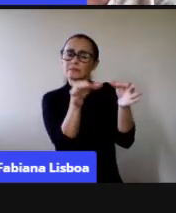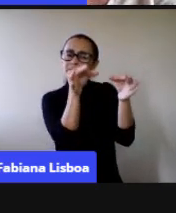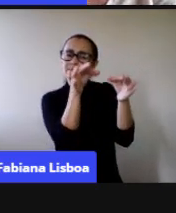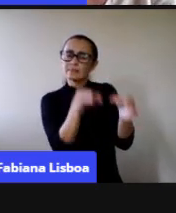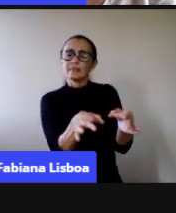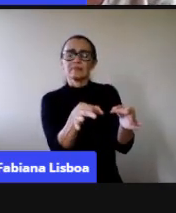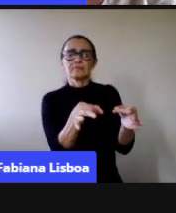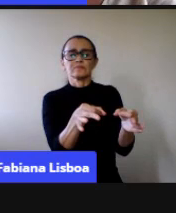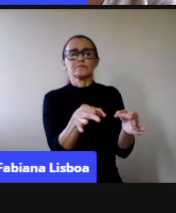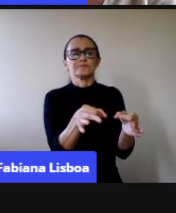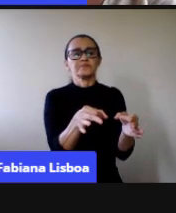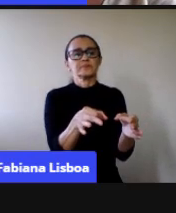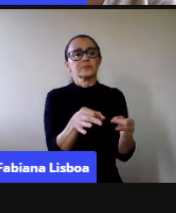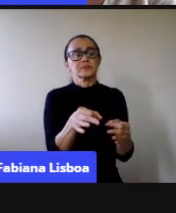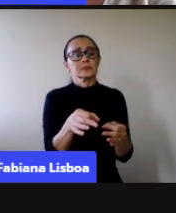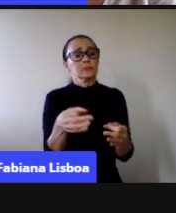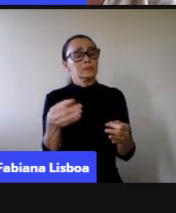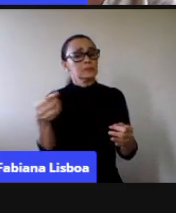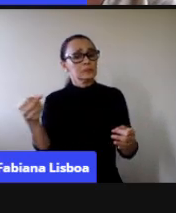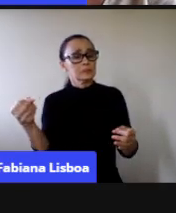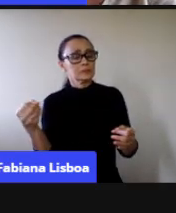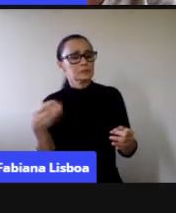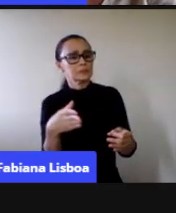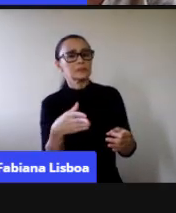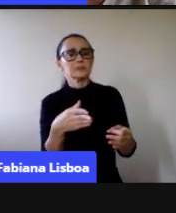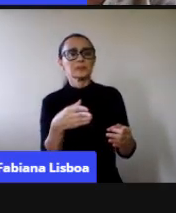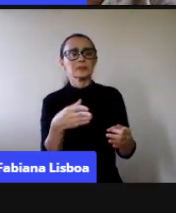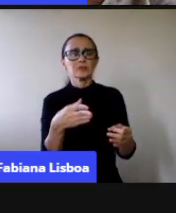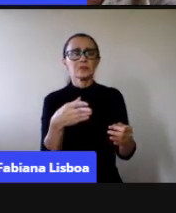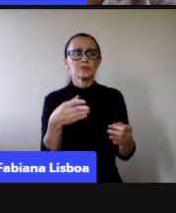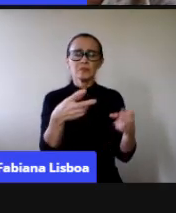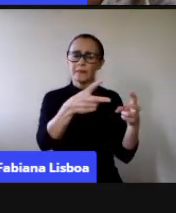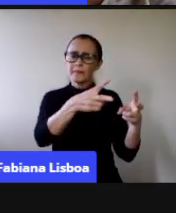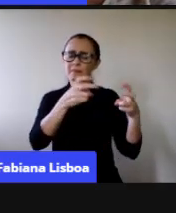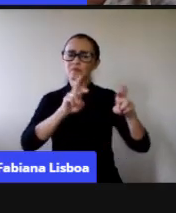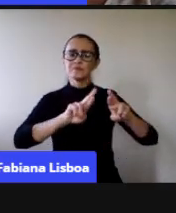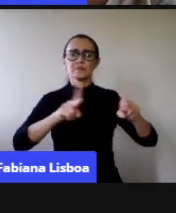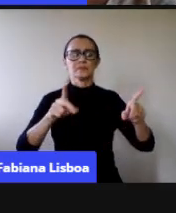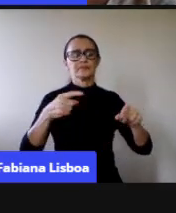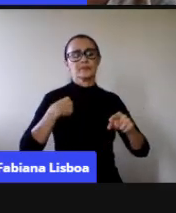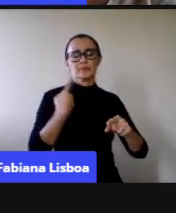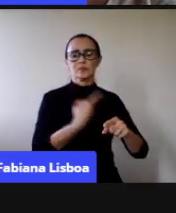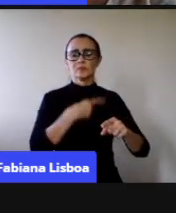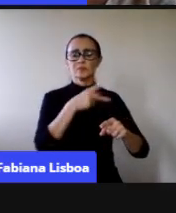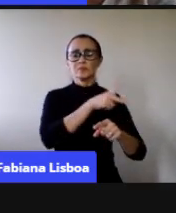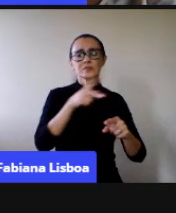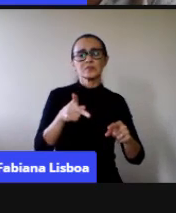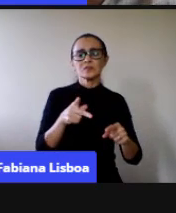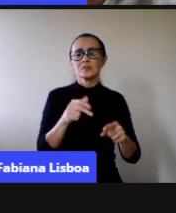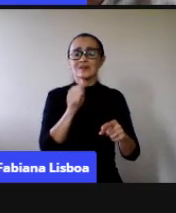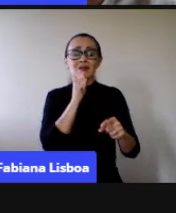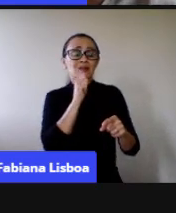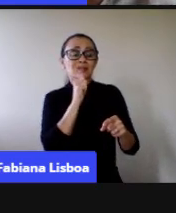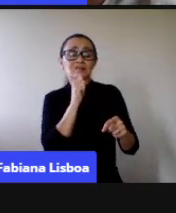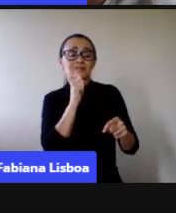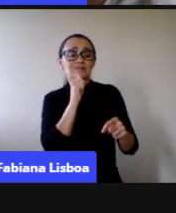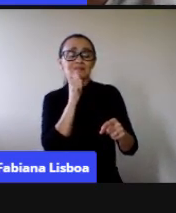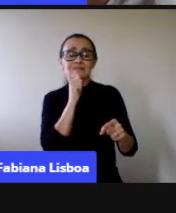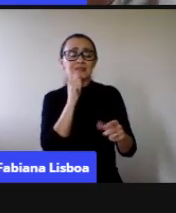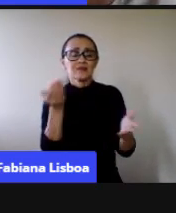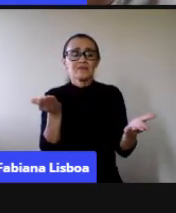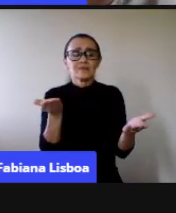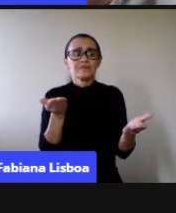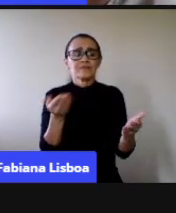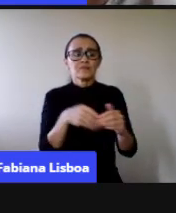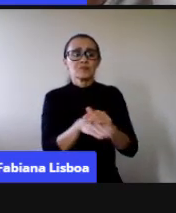movimento. E nós, professores, né, em sala de aula, a gente também não estava preparado para isso, né? As coisas chegam